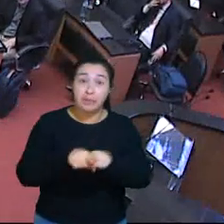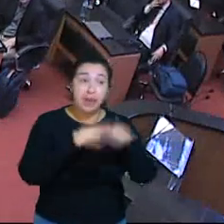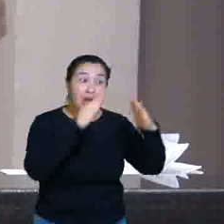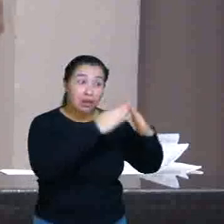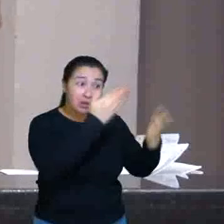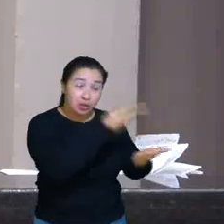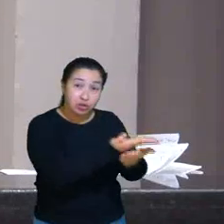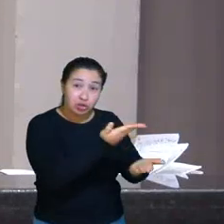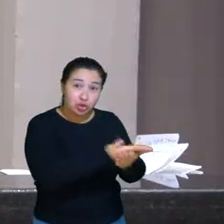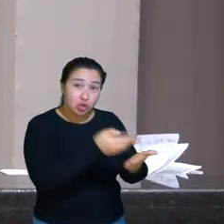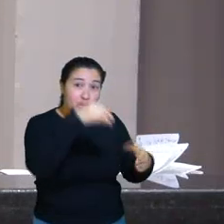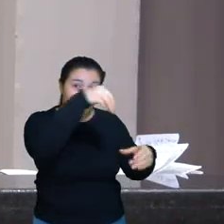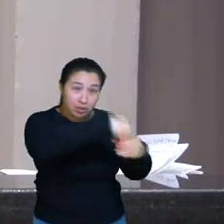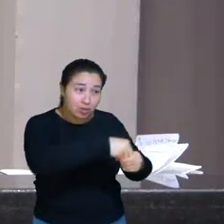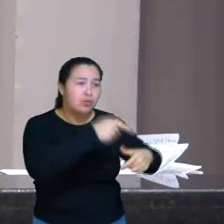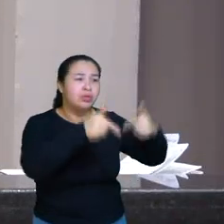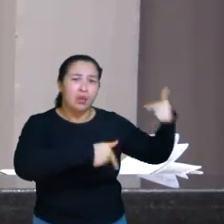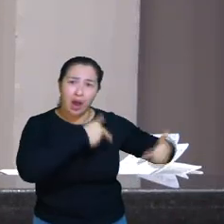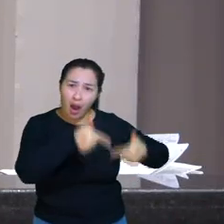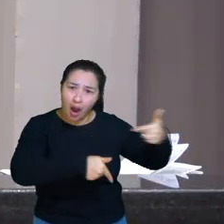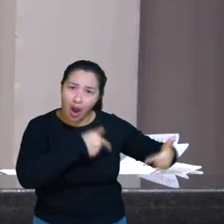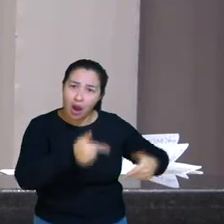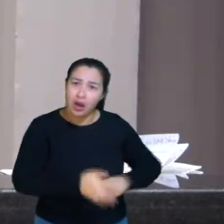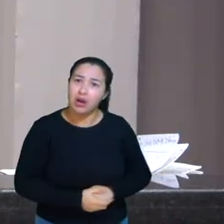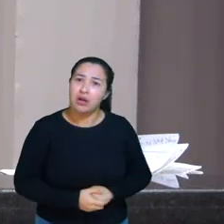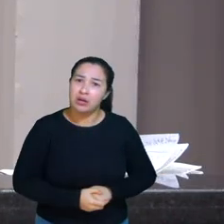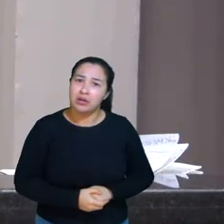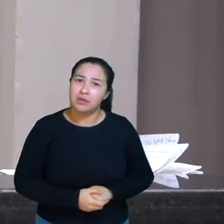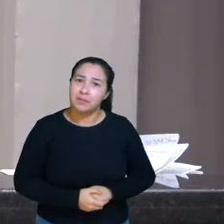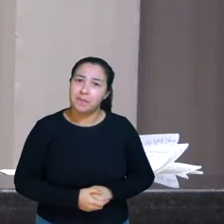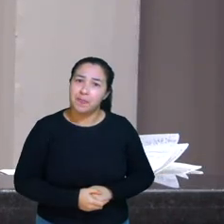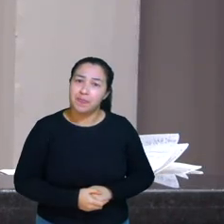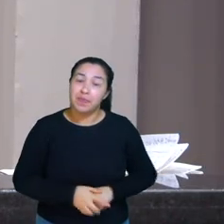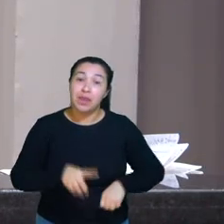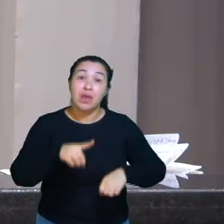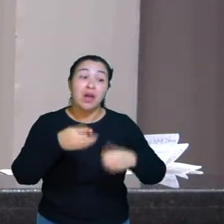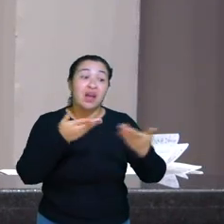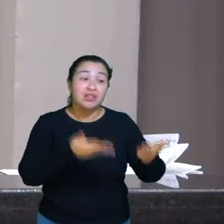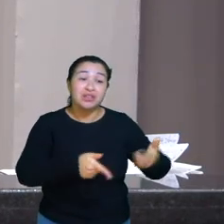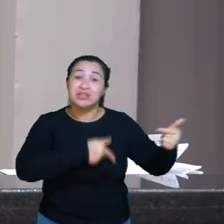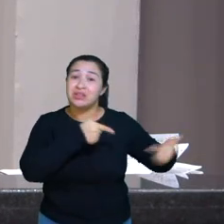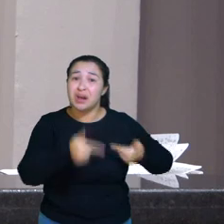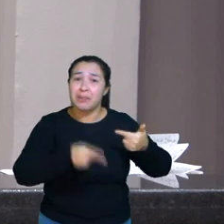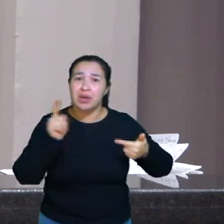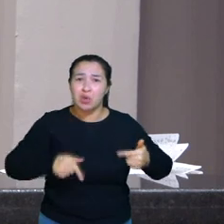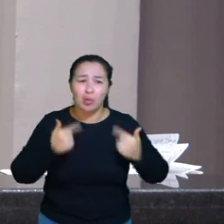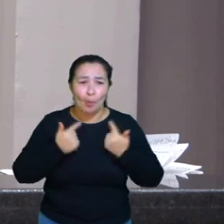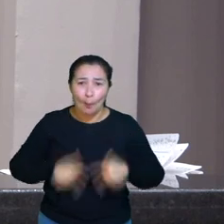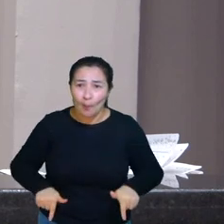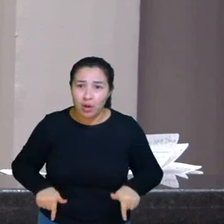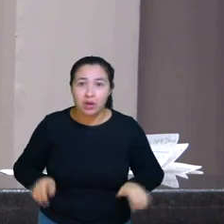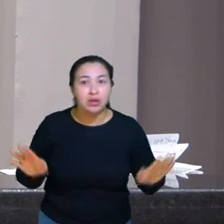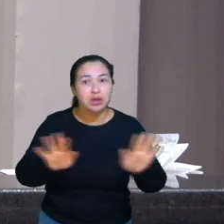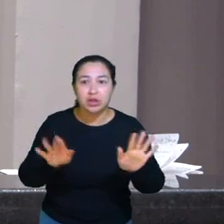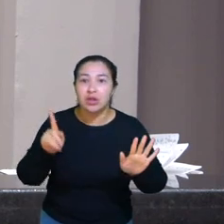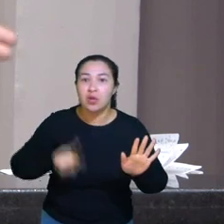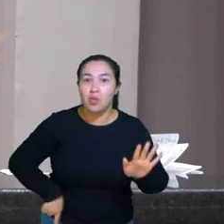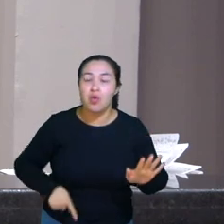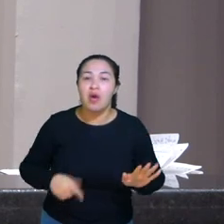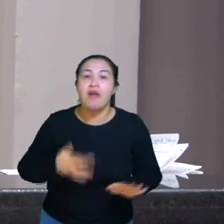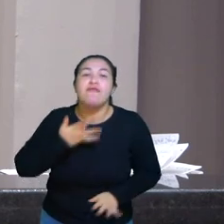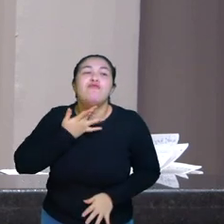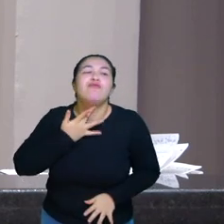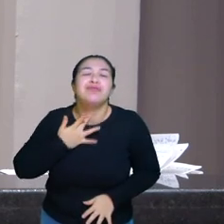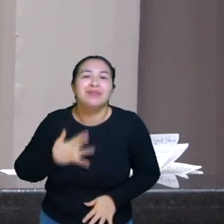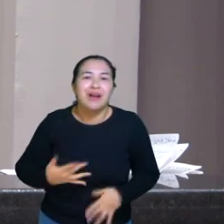fazer a diferença e a docência não é algo neutro a docência é algo intencional não é eu sou aí